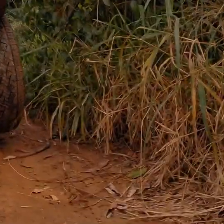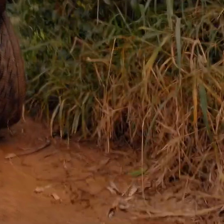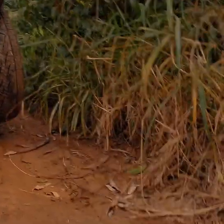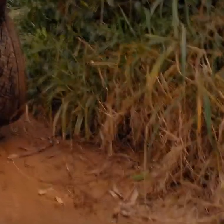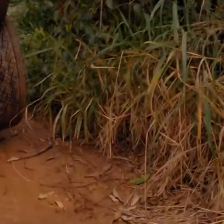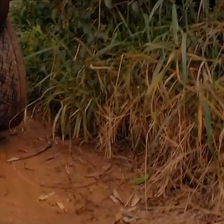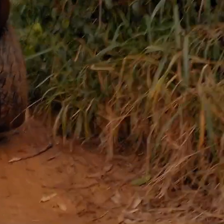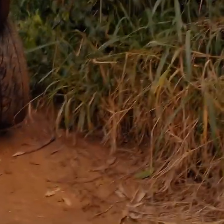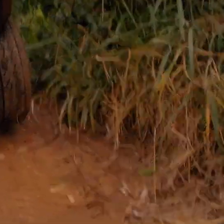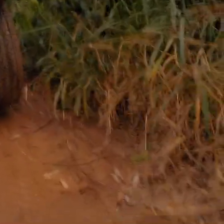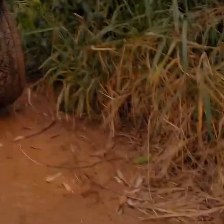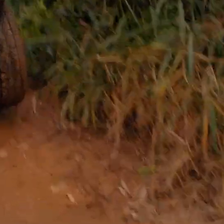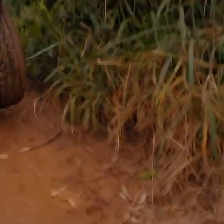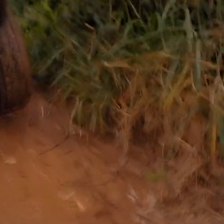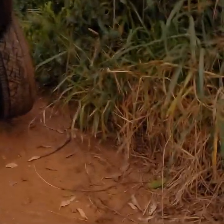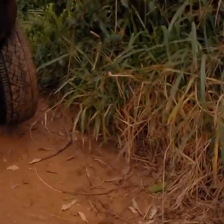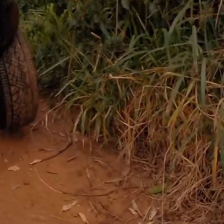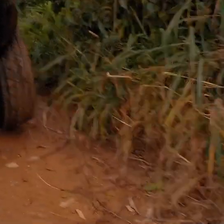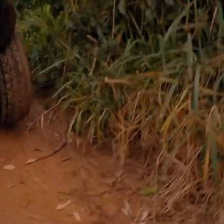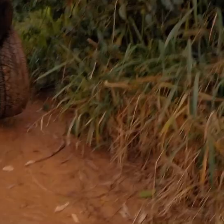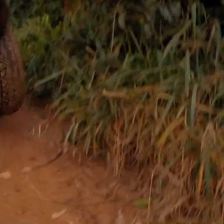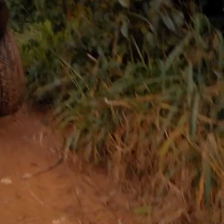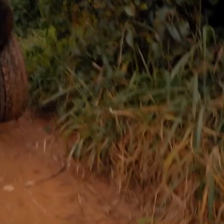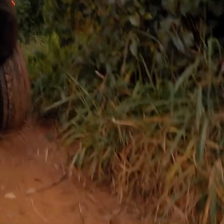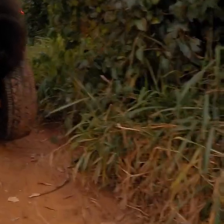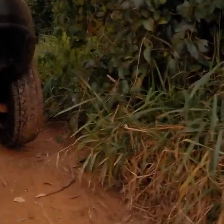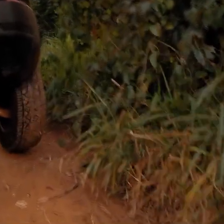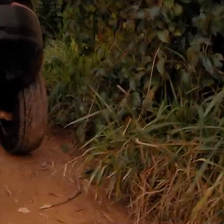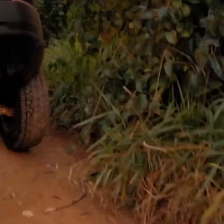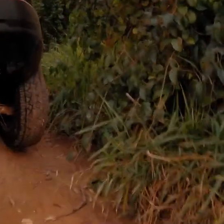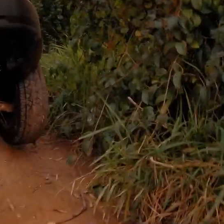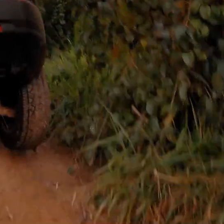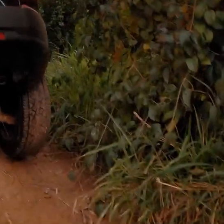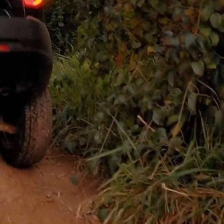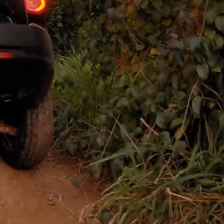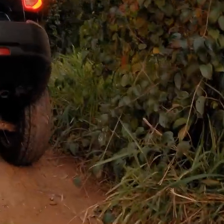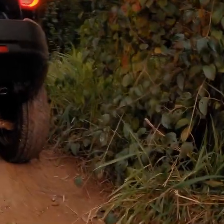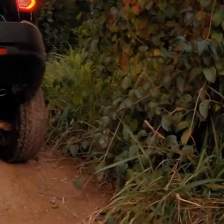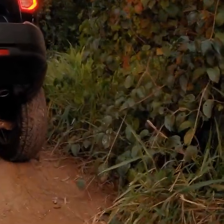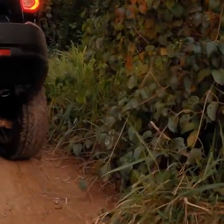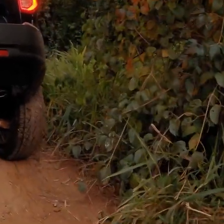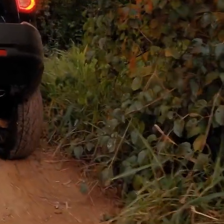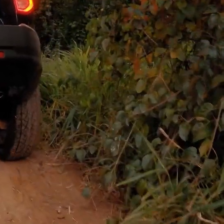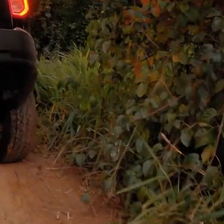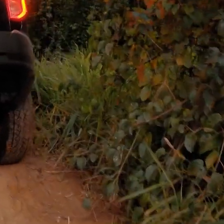Devagar, o carro começa a se mover e para no alto de uma descida.